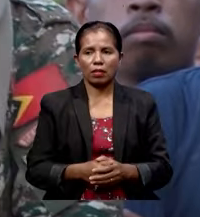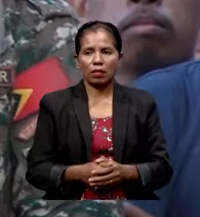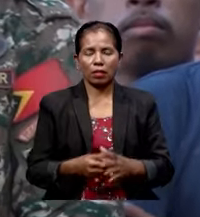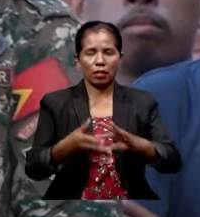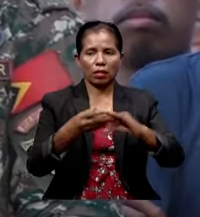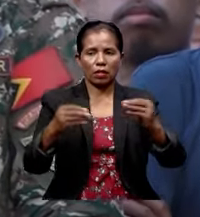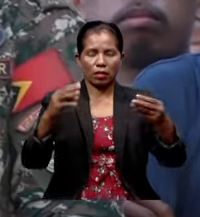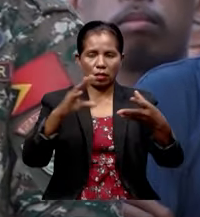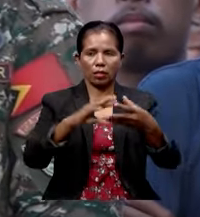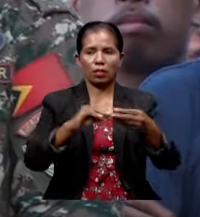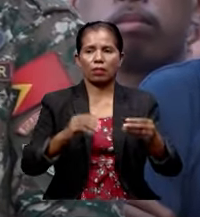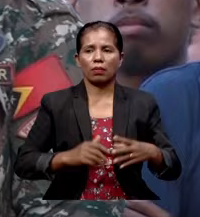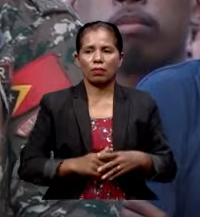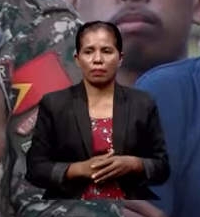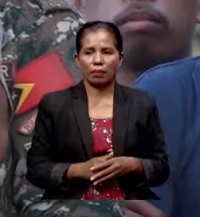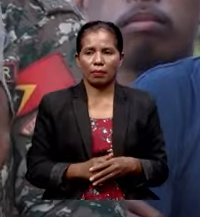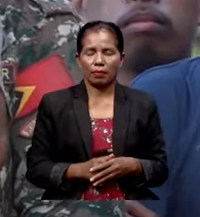história...